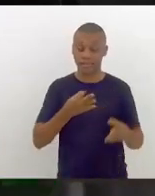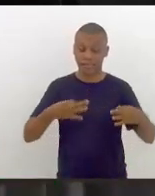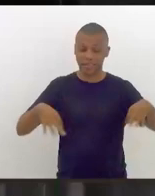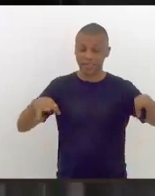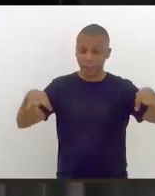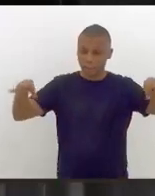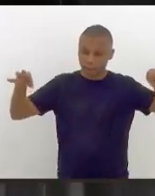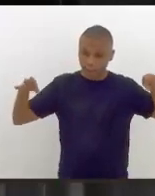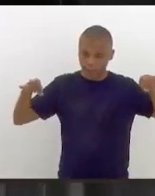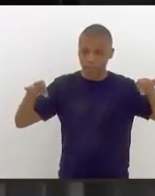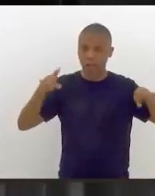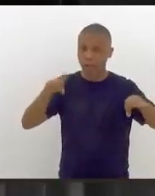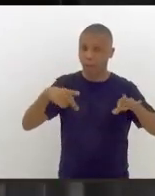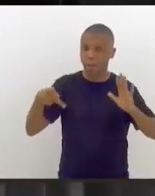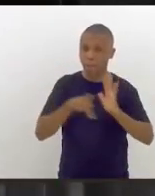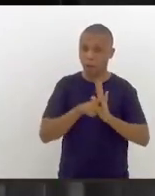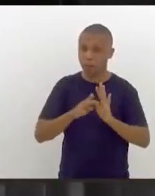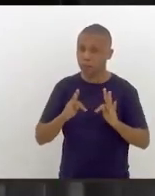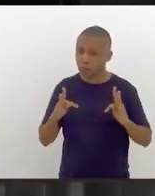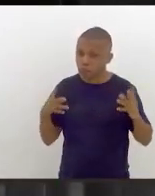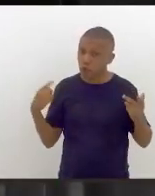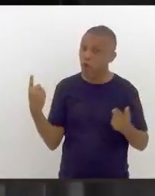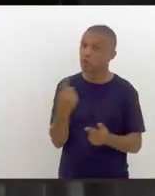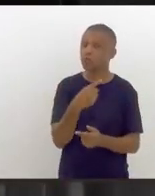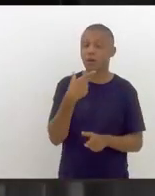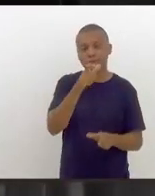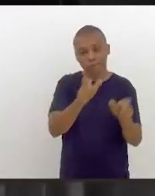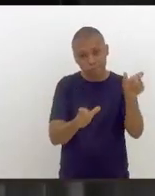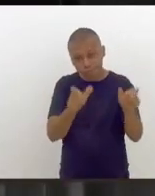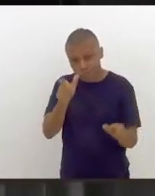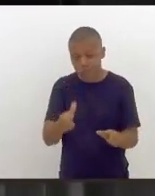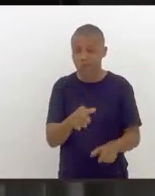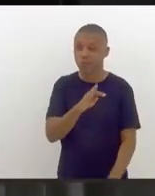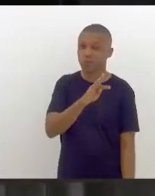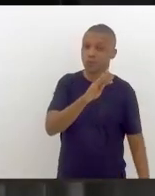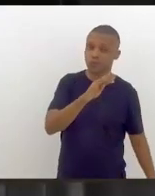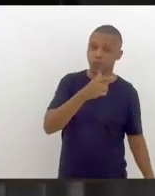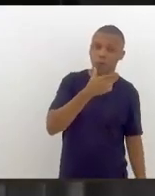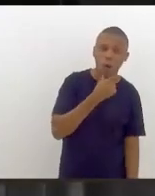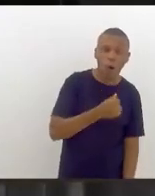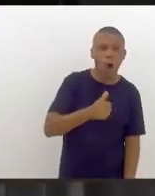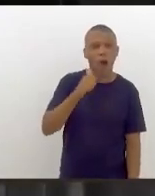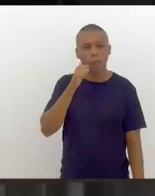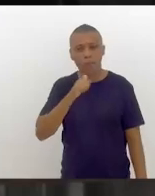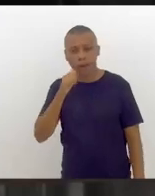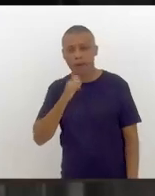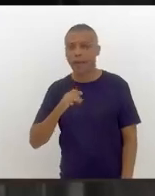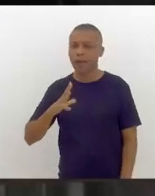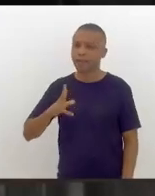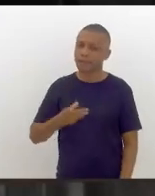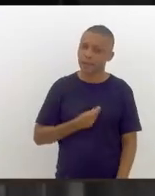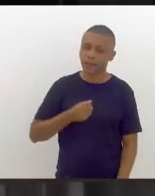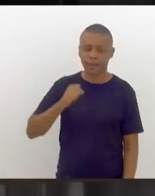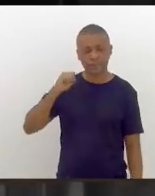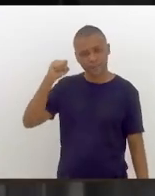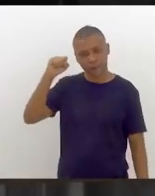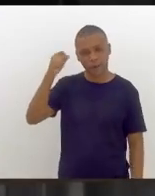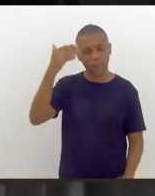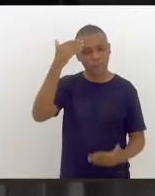é de todos nós de todas todos e todos vamos que vamos